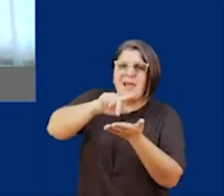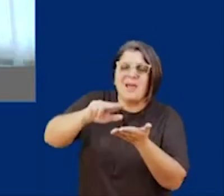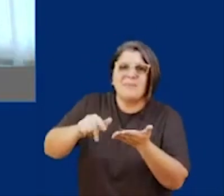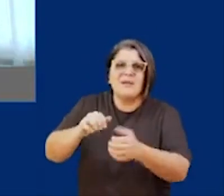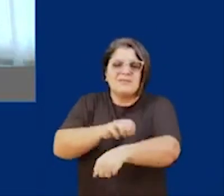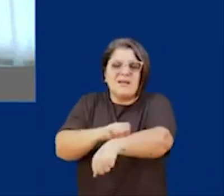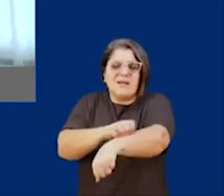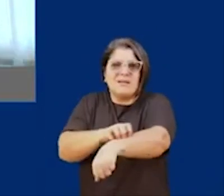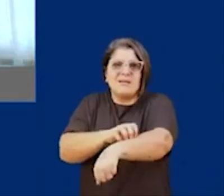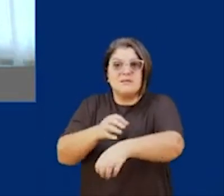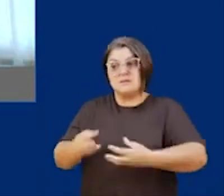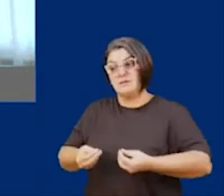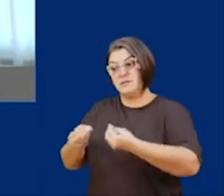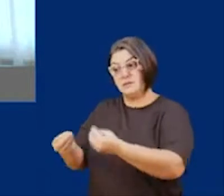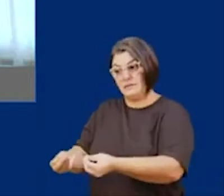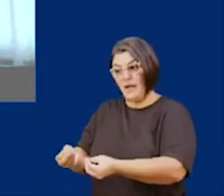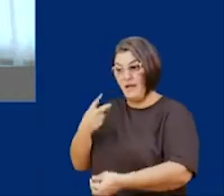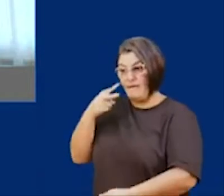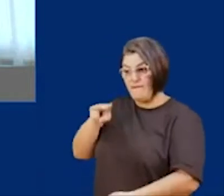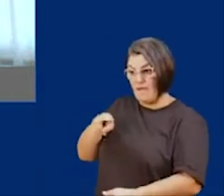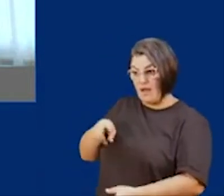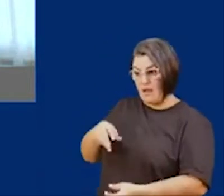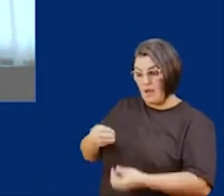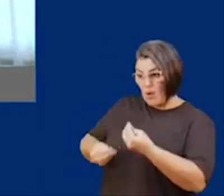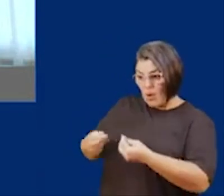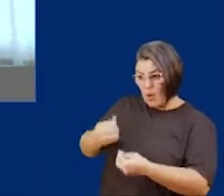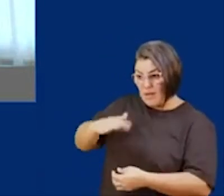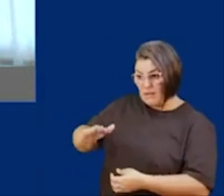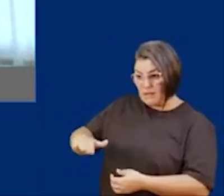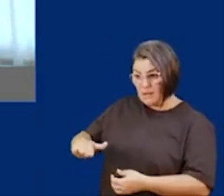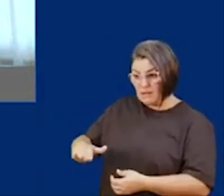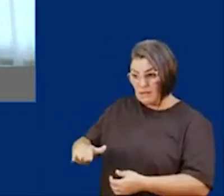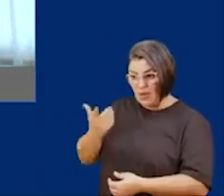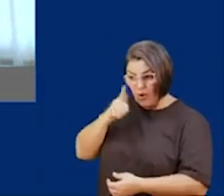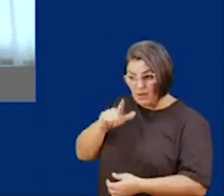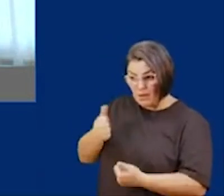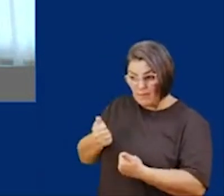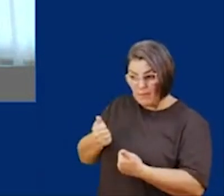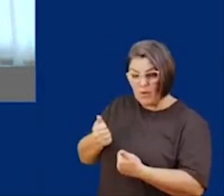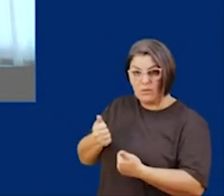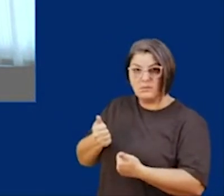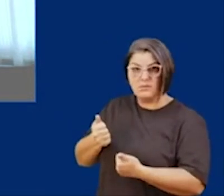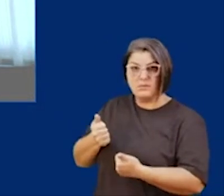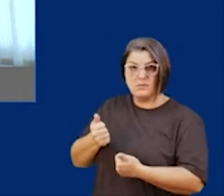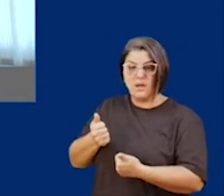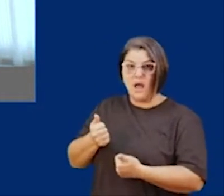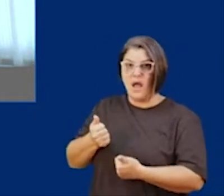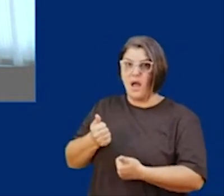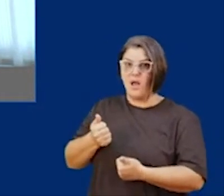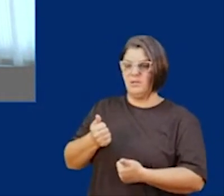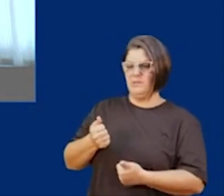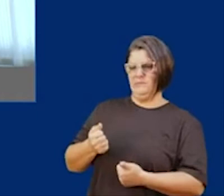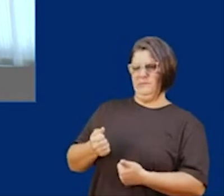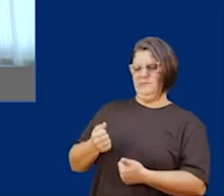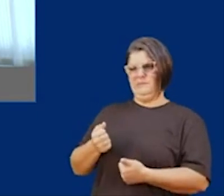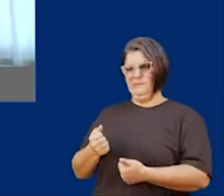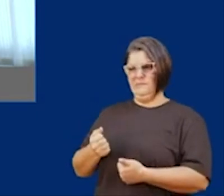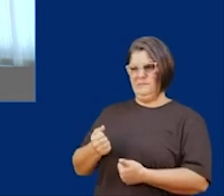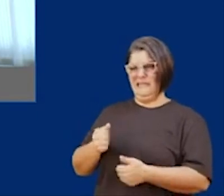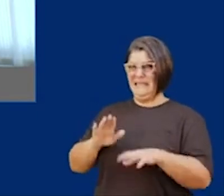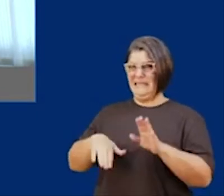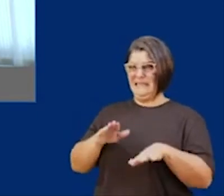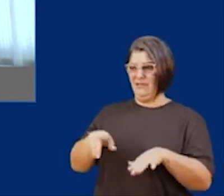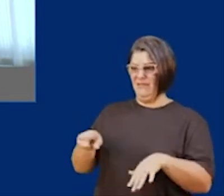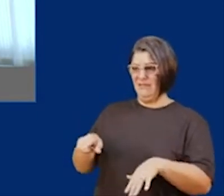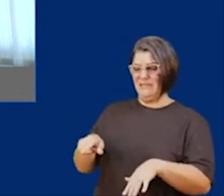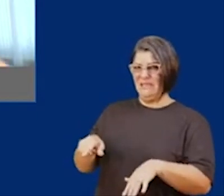reage. Agora, se você tem uma situação de que você está desconfiando que essa criança está com alguma intolerância a algum alimento, porque